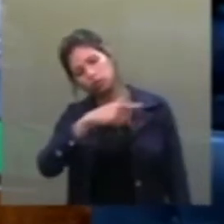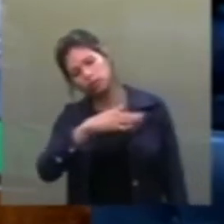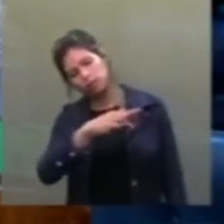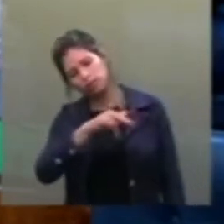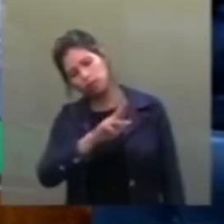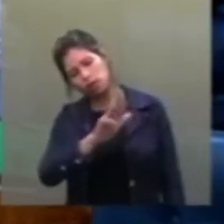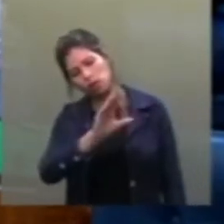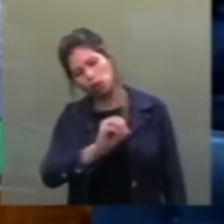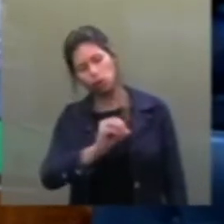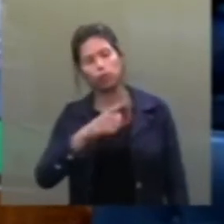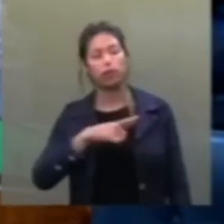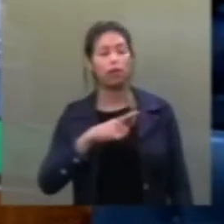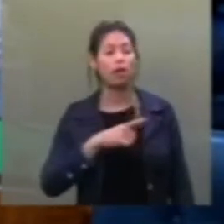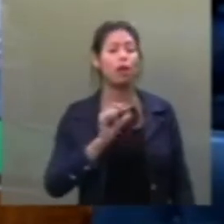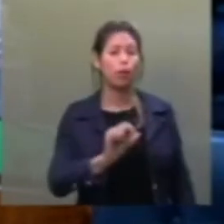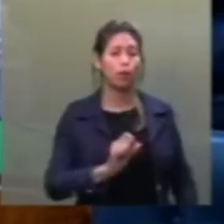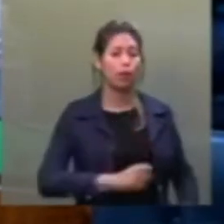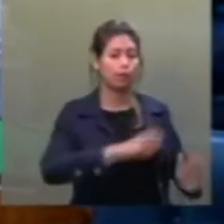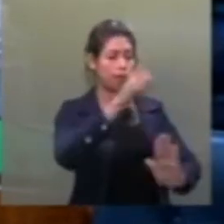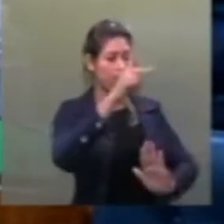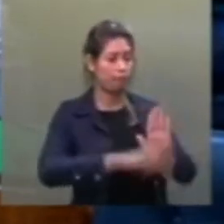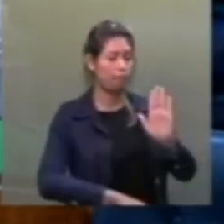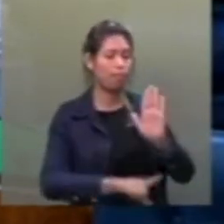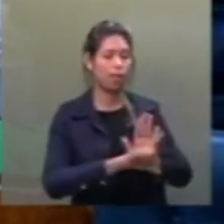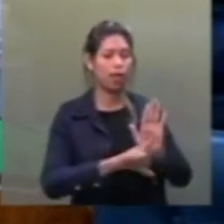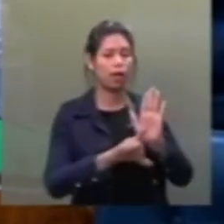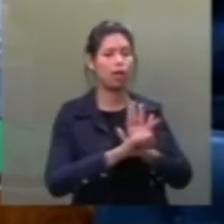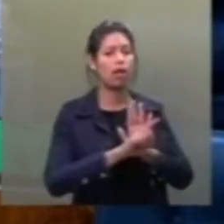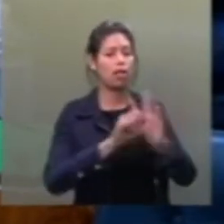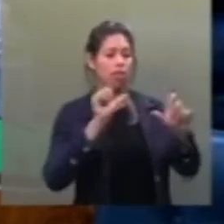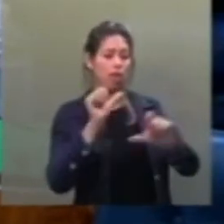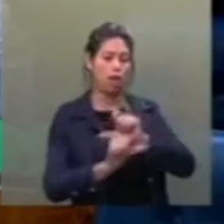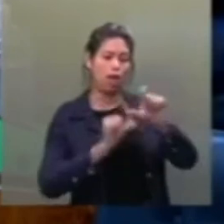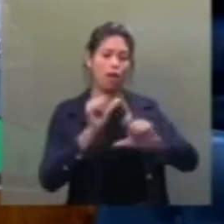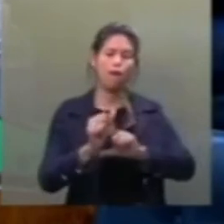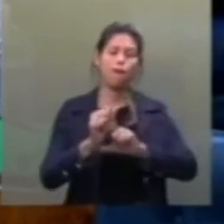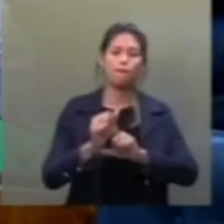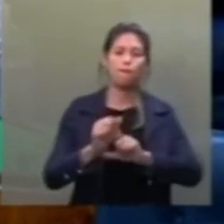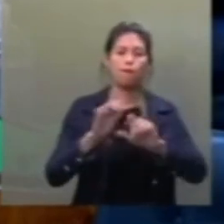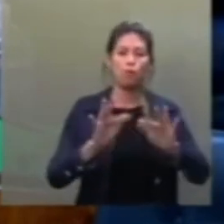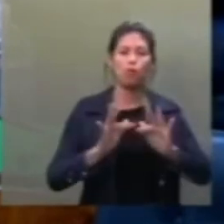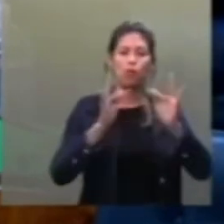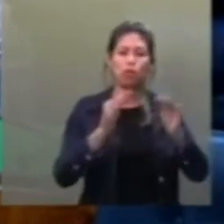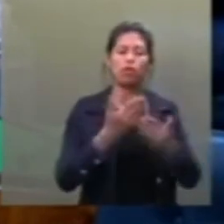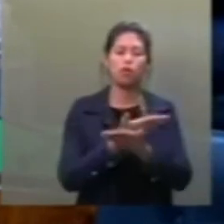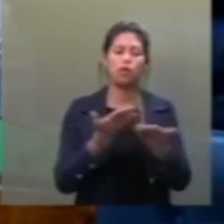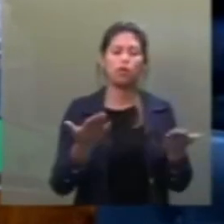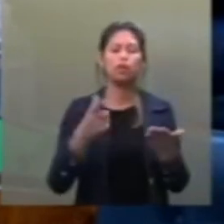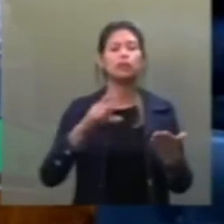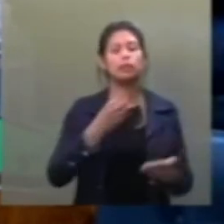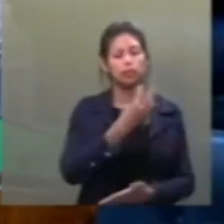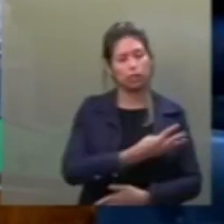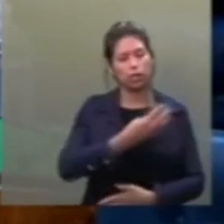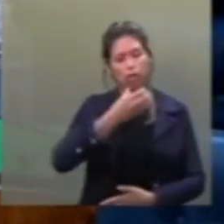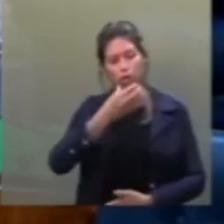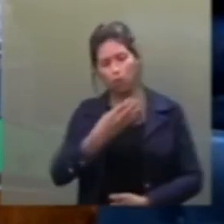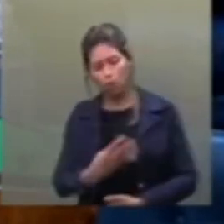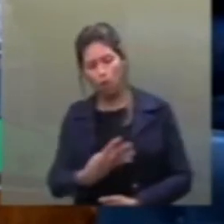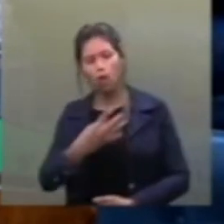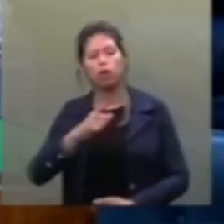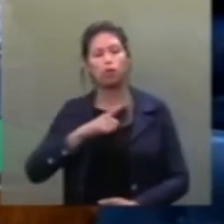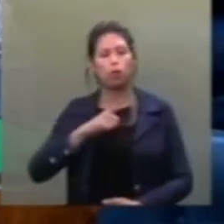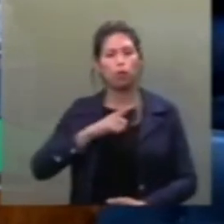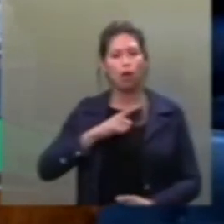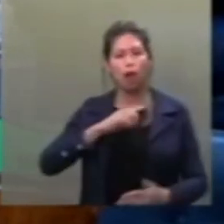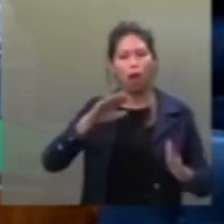a PEC da reforma tributária e um conjunto de 34 medidas Provisórias que virão por aí